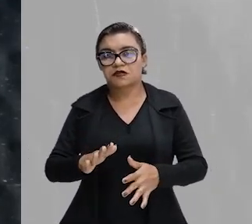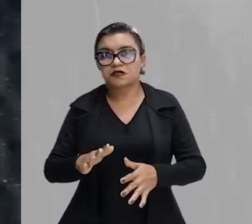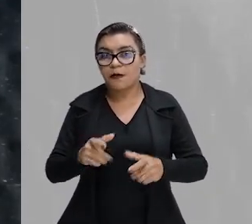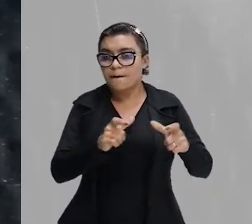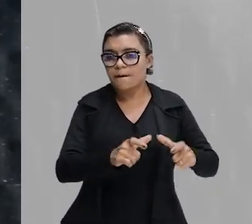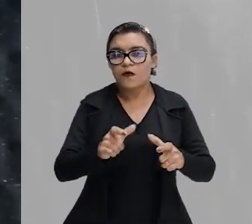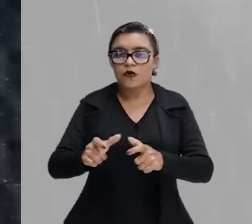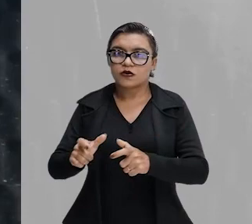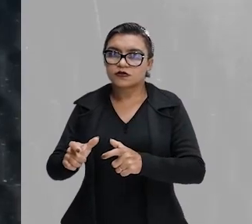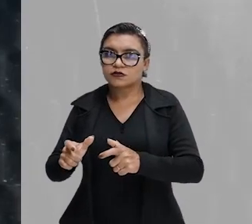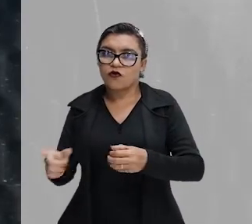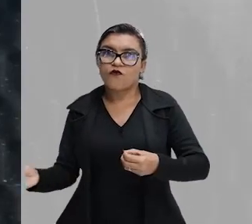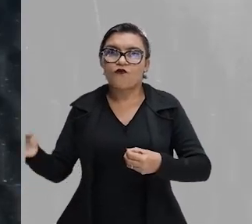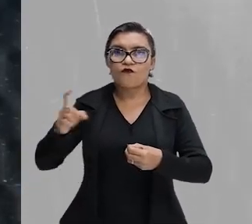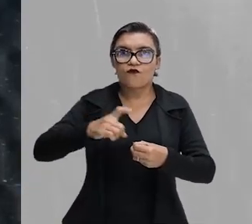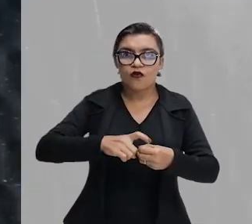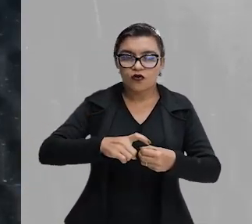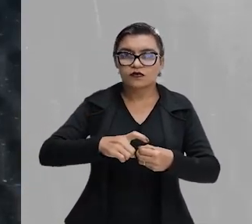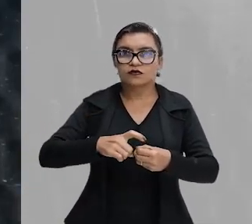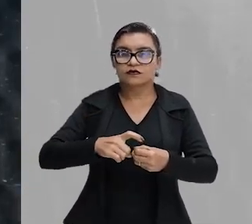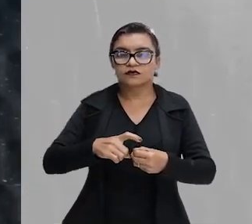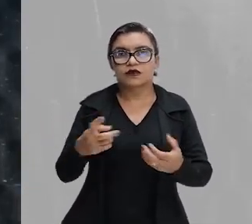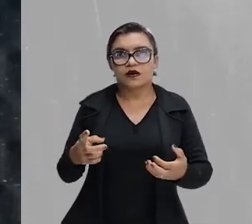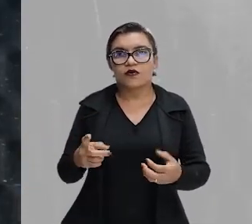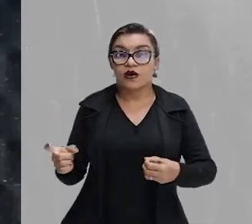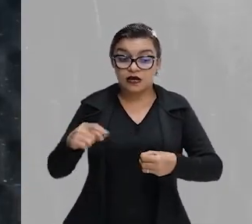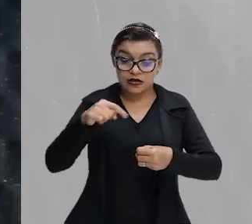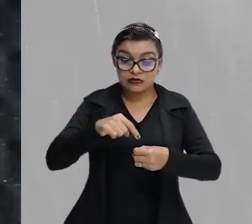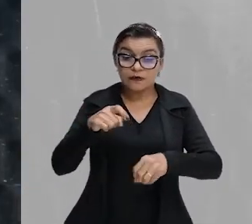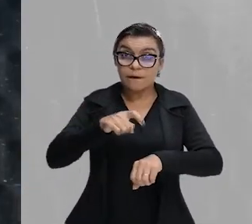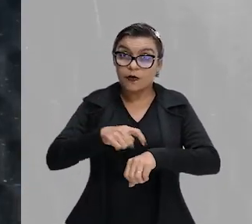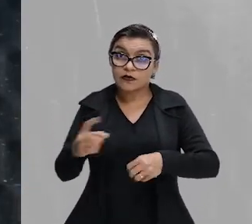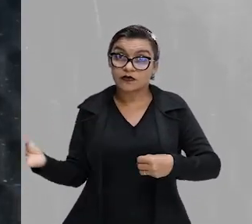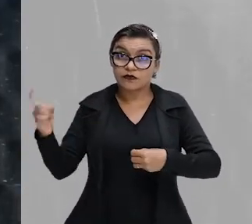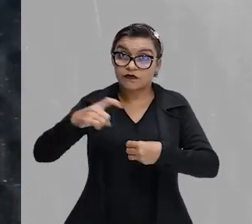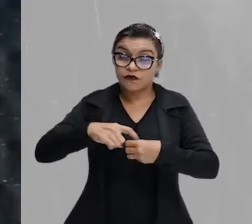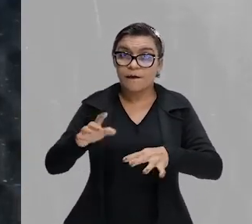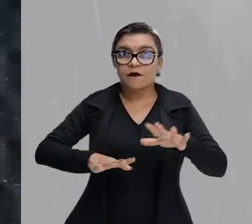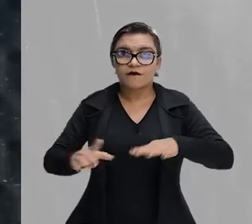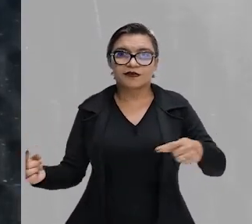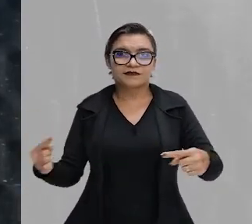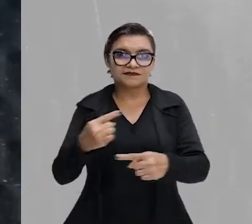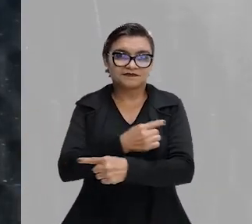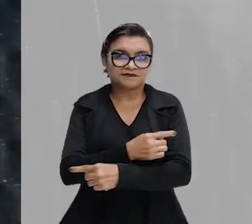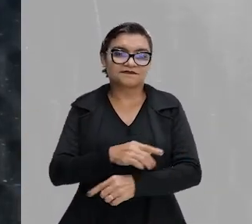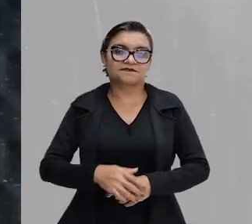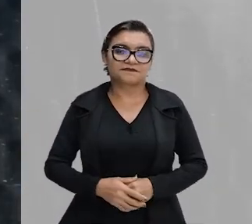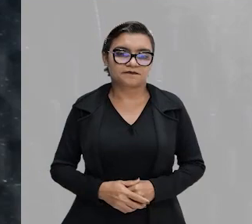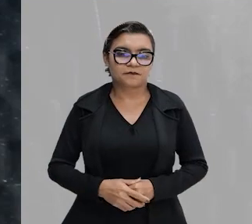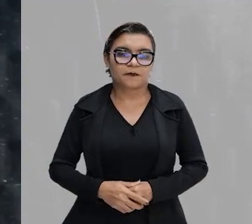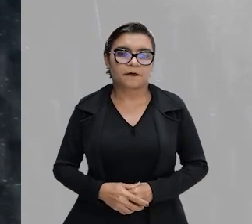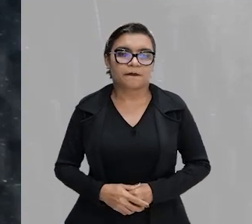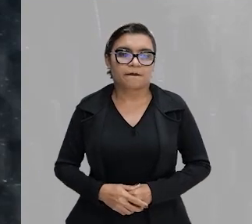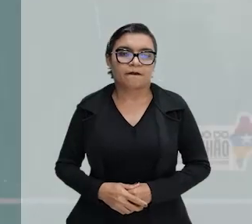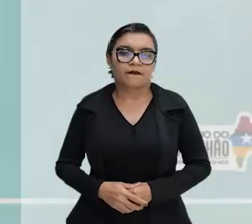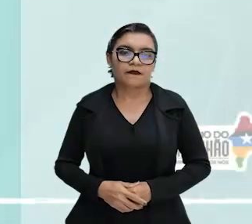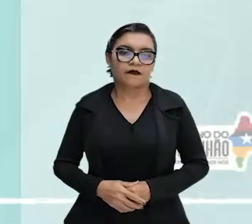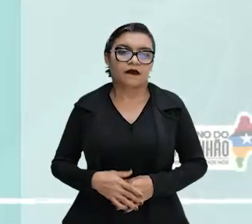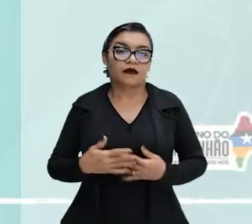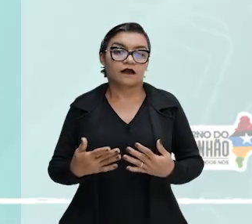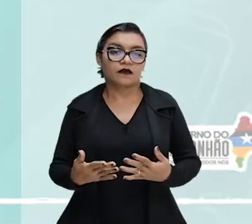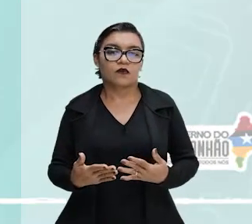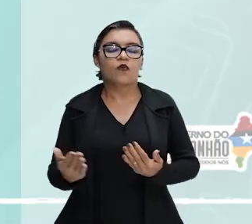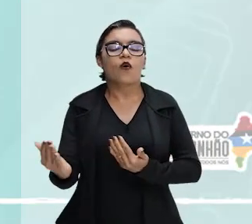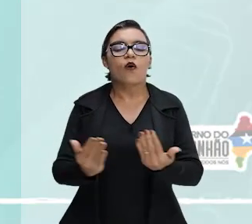tá ok? Então este retorno é o que é chamado de movimento retrógrado, tá ok? Bom, então aqui nós temos